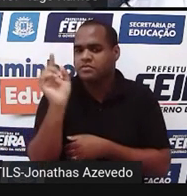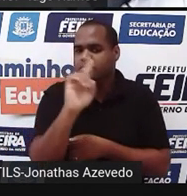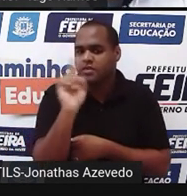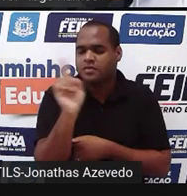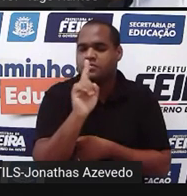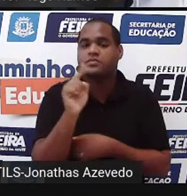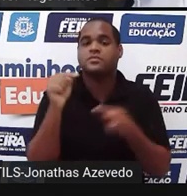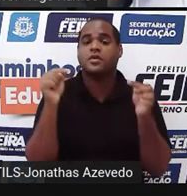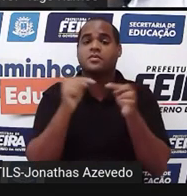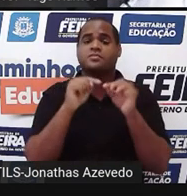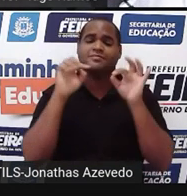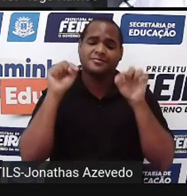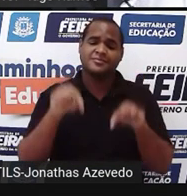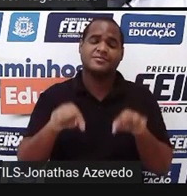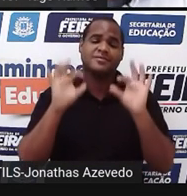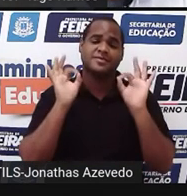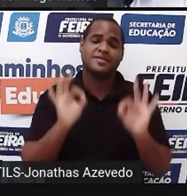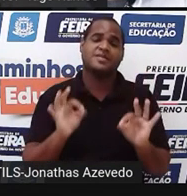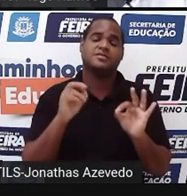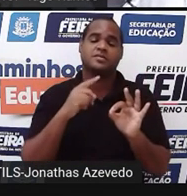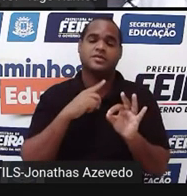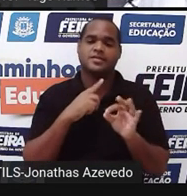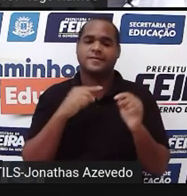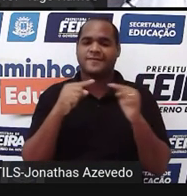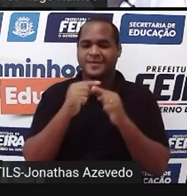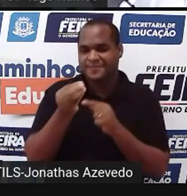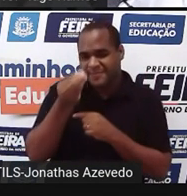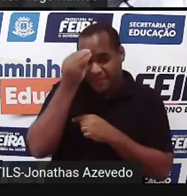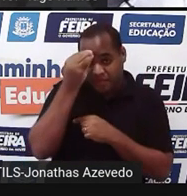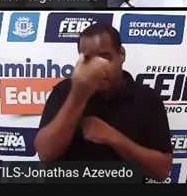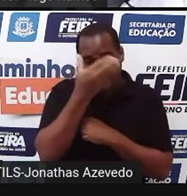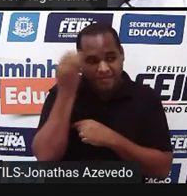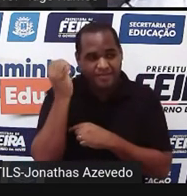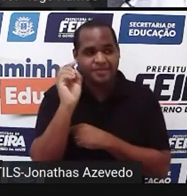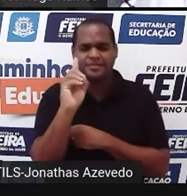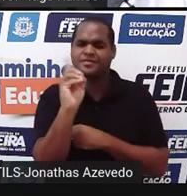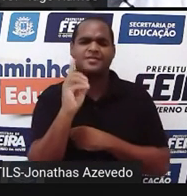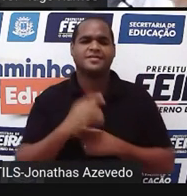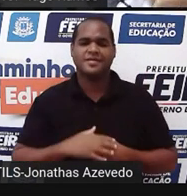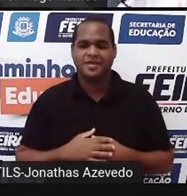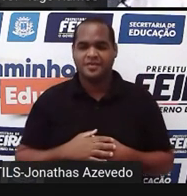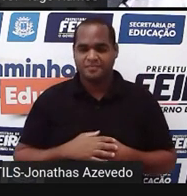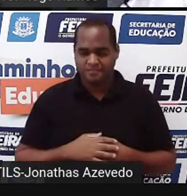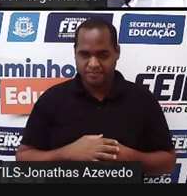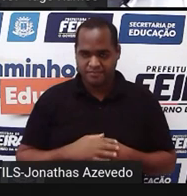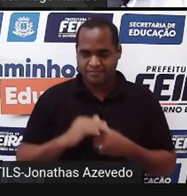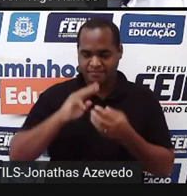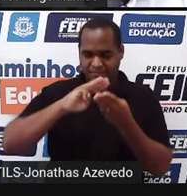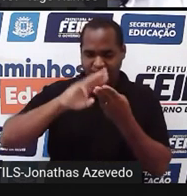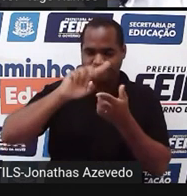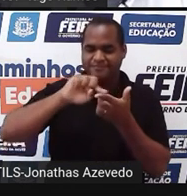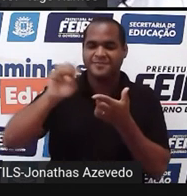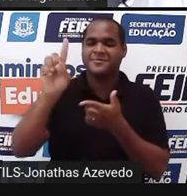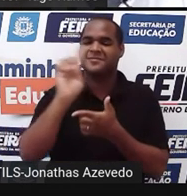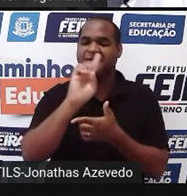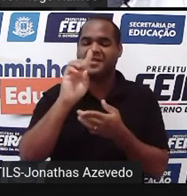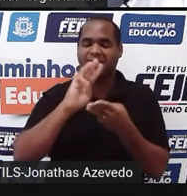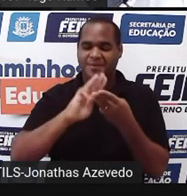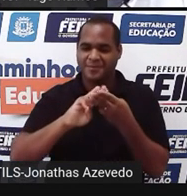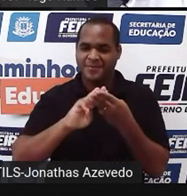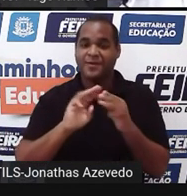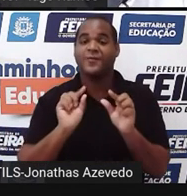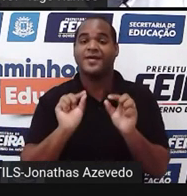esquecer isso isso já tá né na sua memória não vai sair mais nunca matemática não é problema